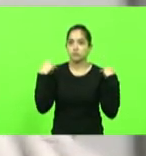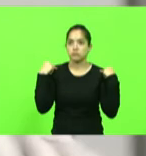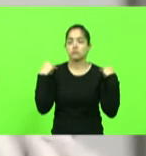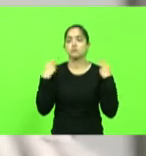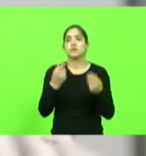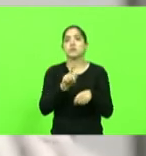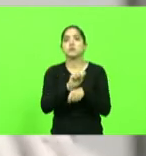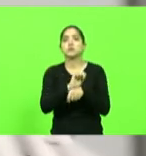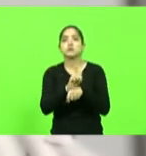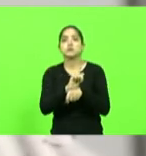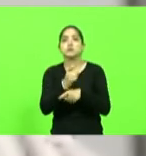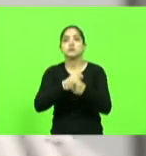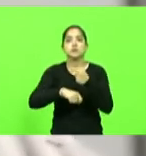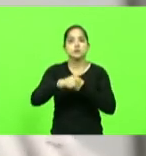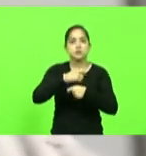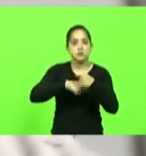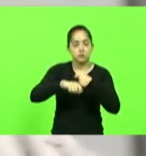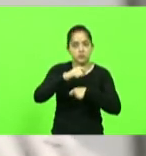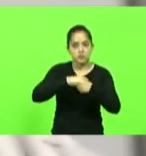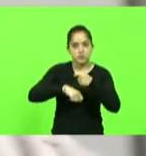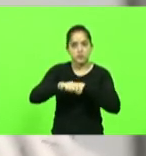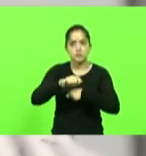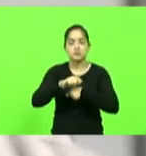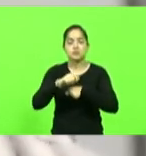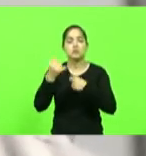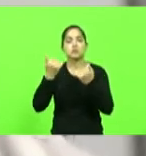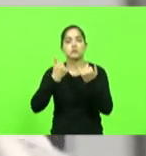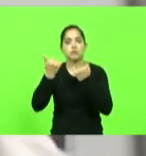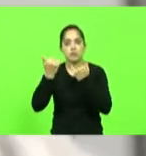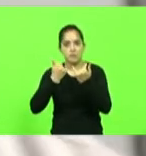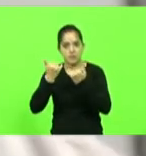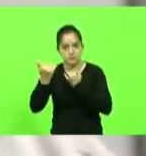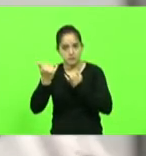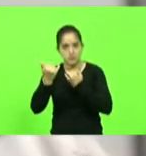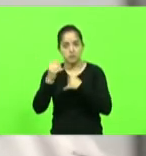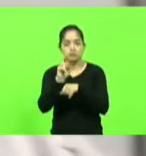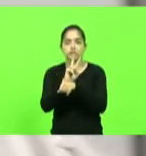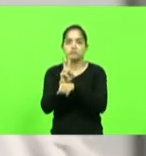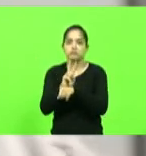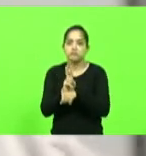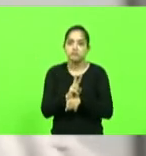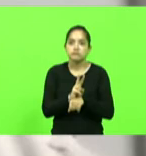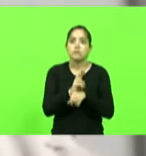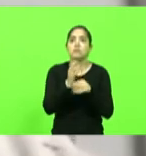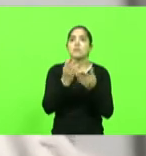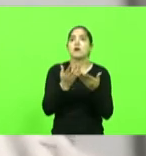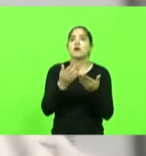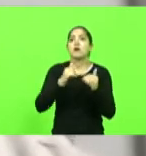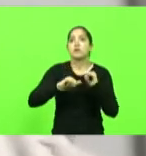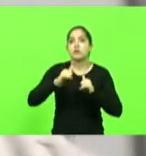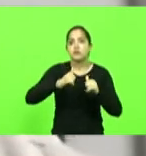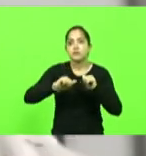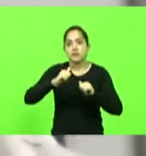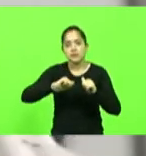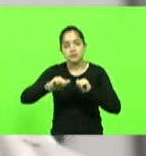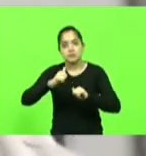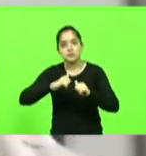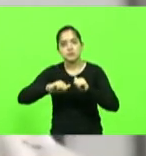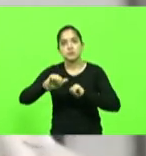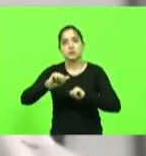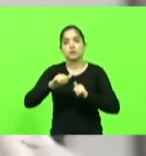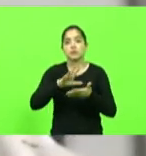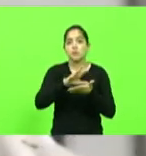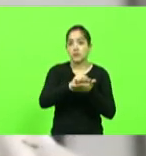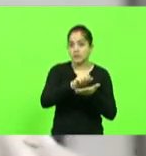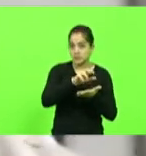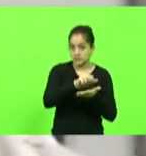e orçamento, funções de gestão de informação, monitoramento, avaliação, vigilância e benefícios, funções de